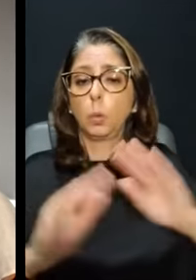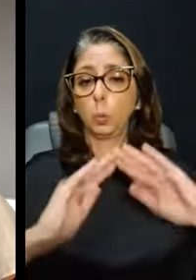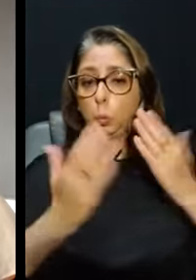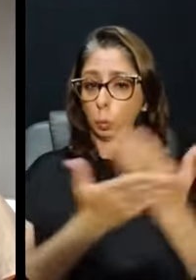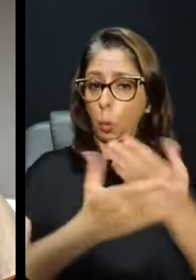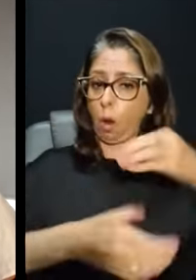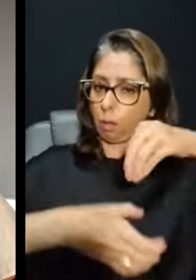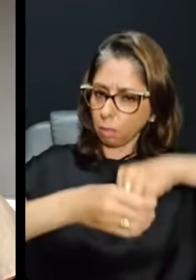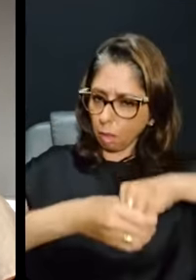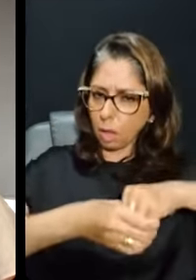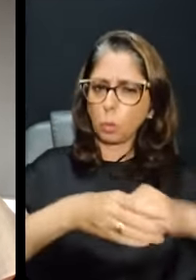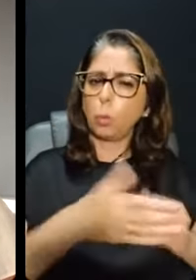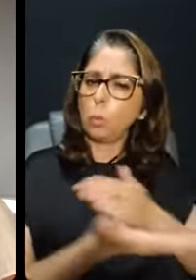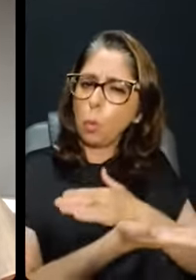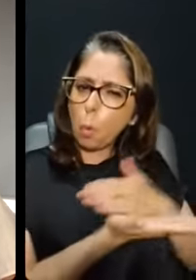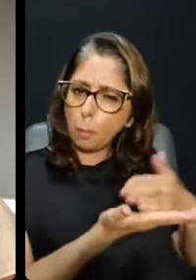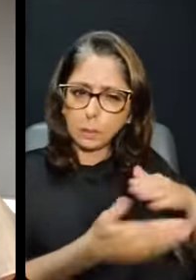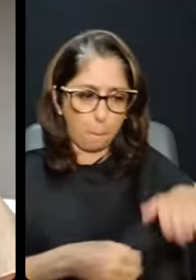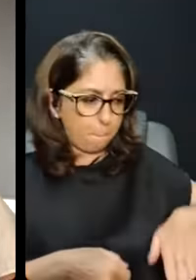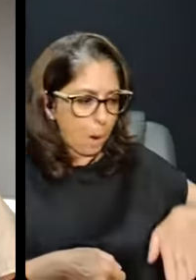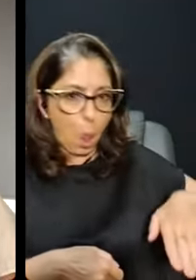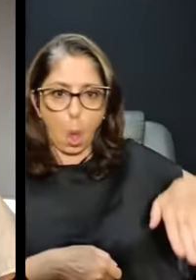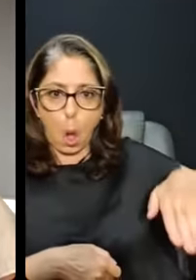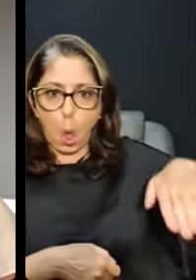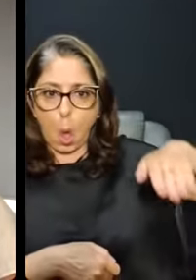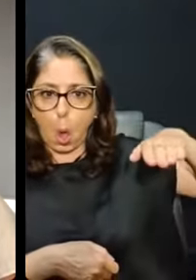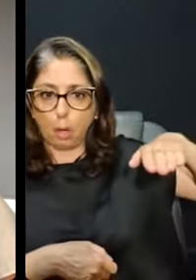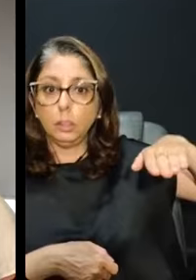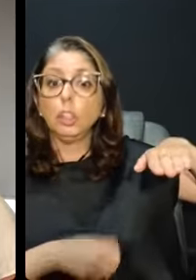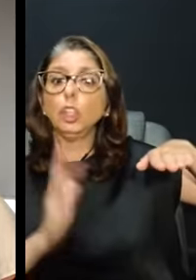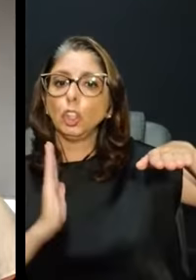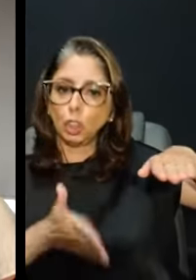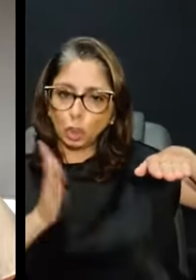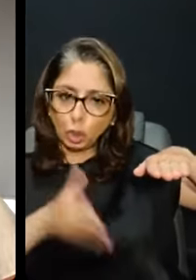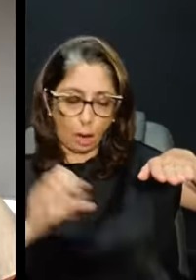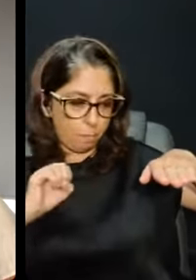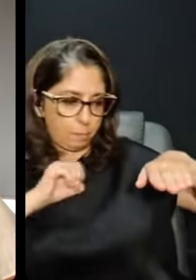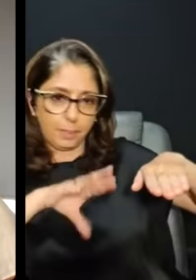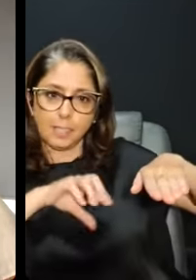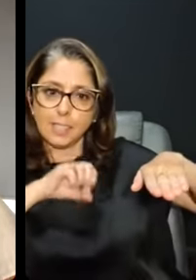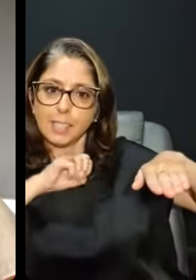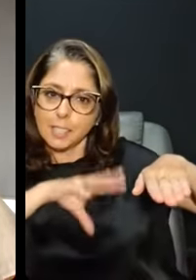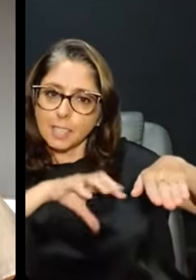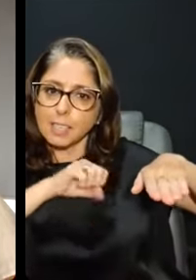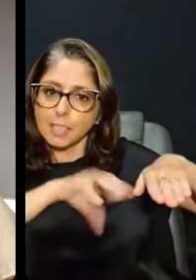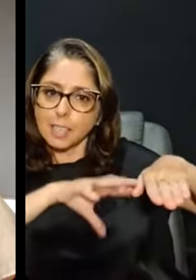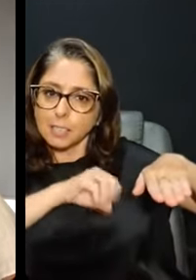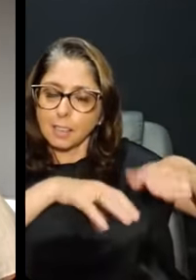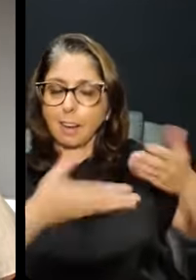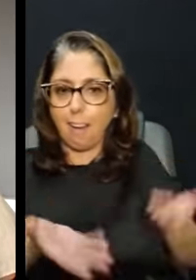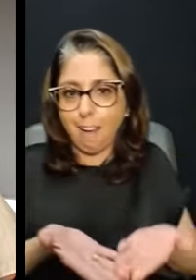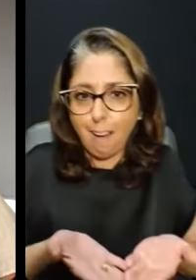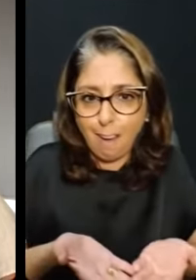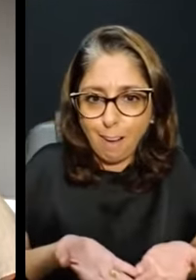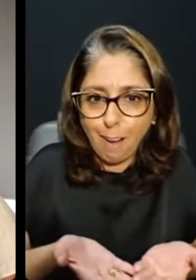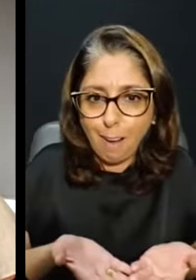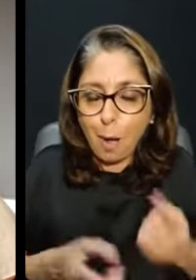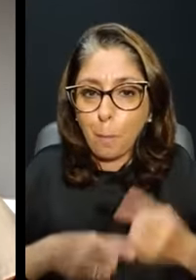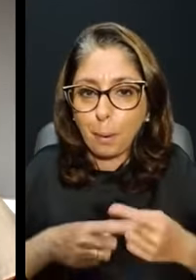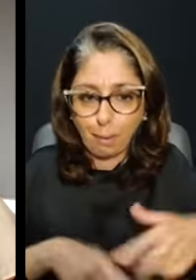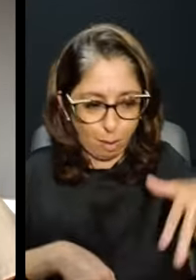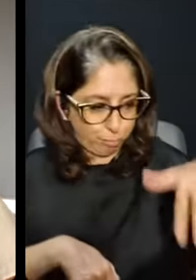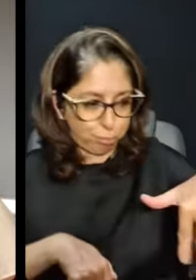a sensibilizar crianças sem deficiência. Hoje as escolas já trabalham a questão da inclusão de pessoas